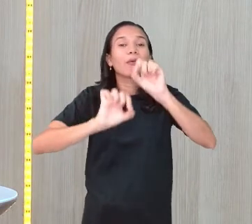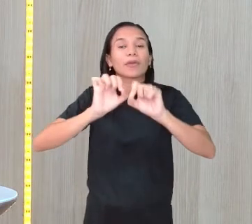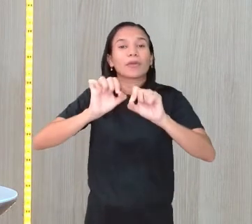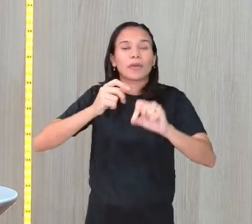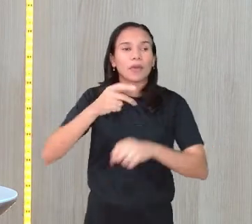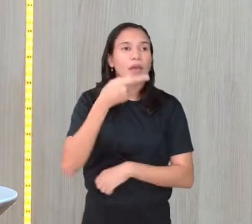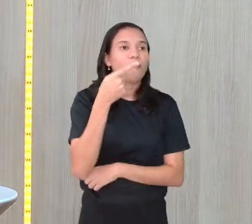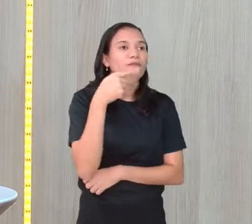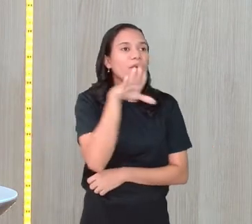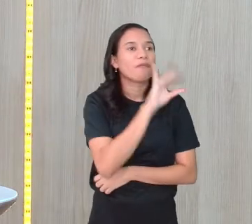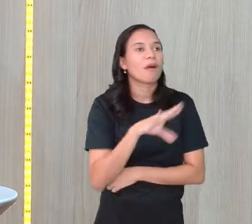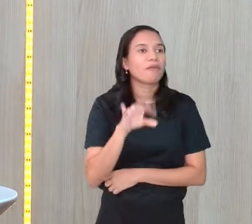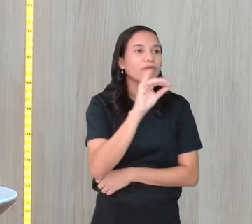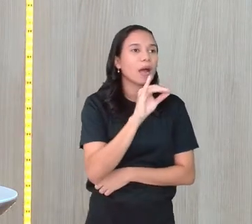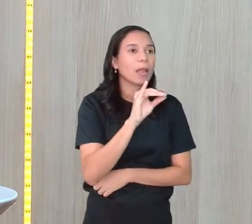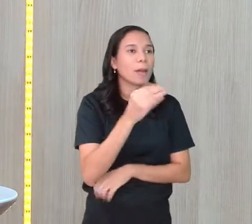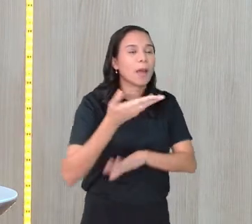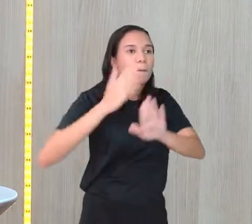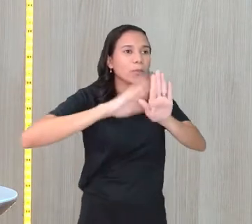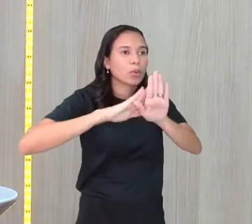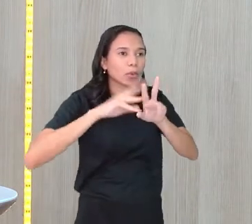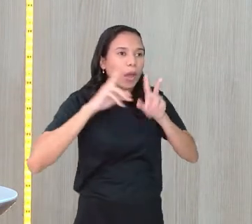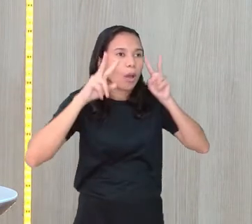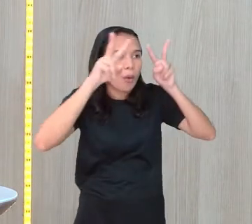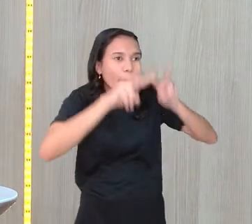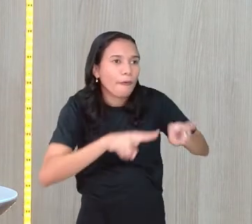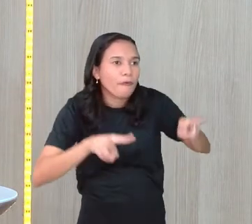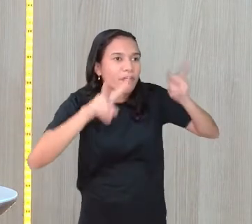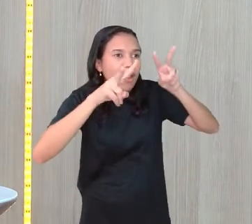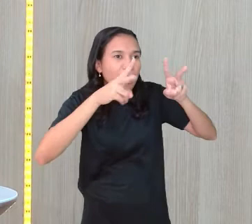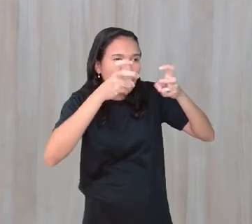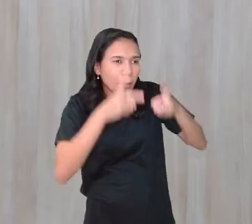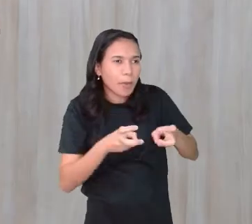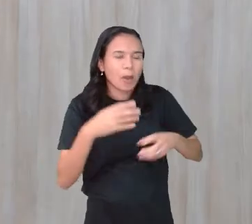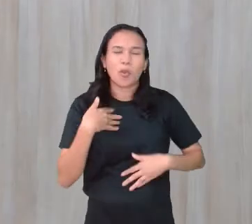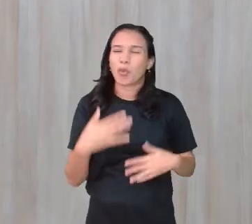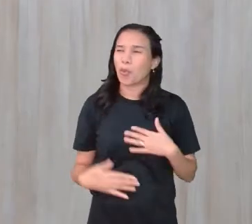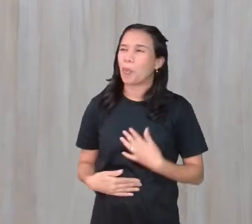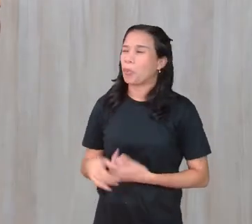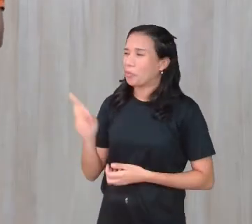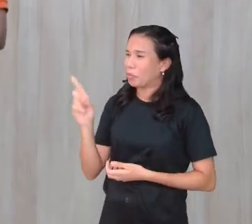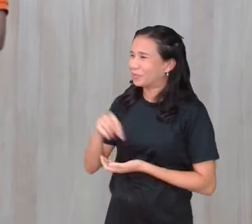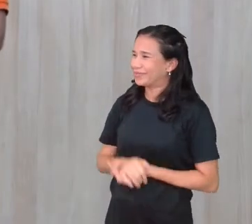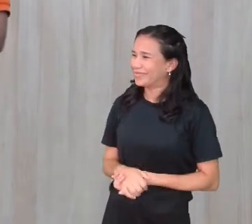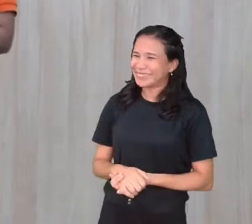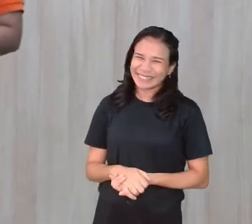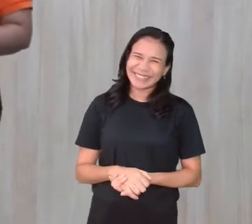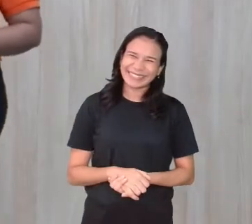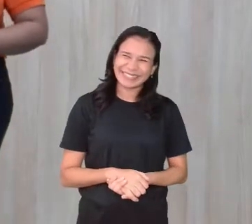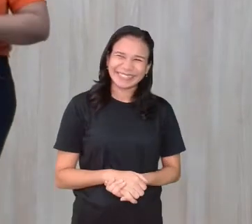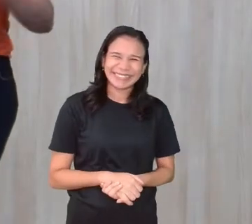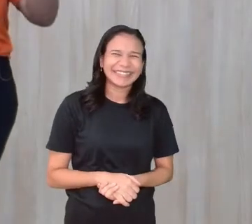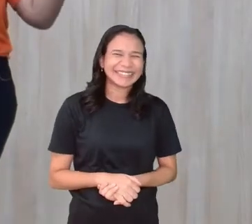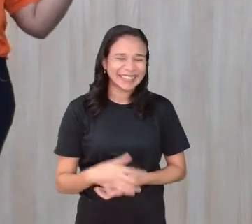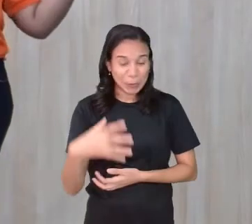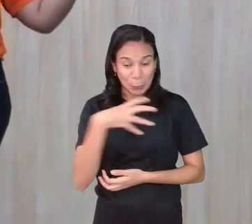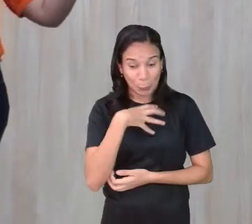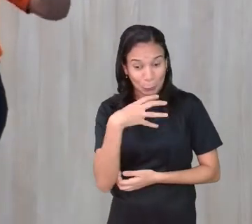e muito é não dito, só que é dito pelo corpo. Eita, que profundo. Menina, Tá vendo? todo mundo